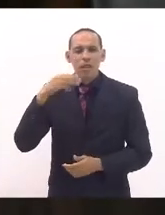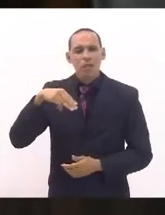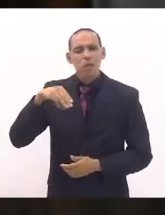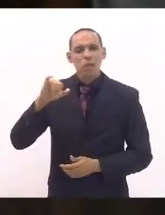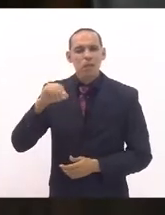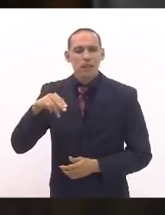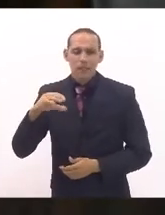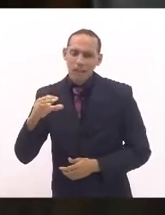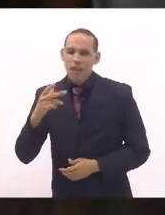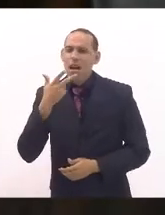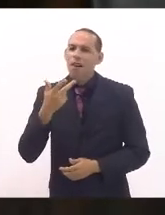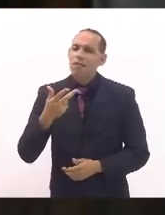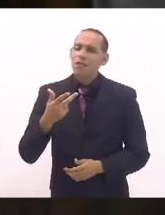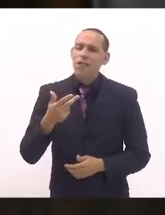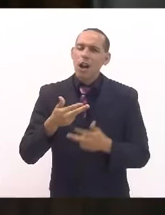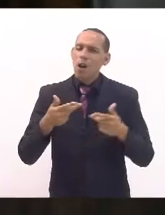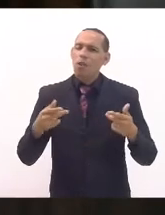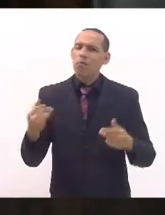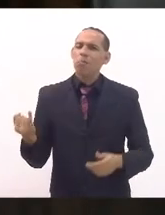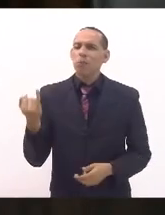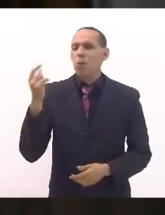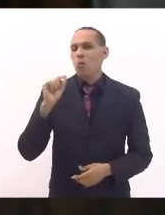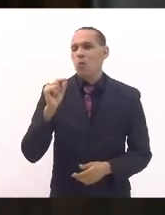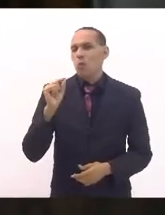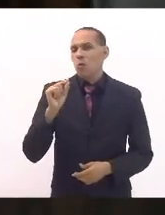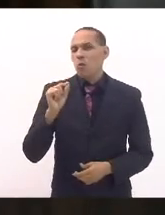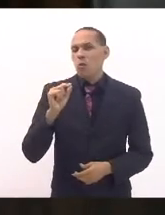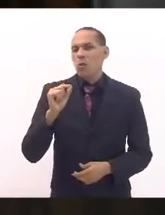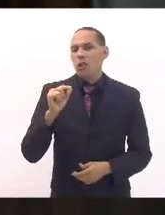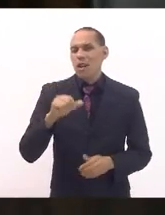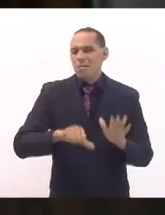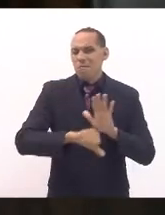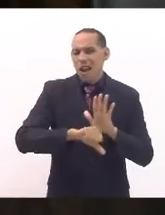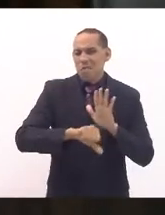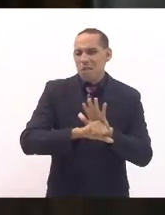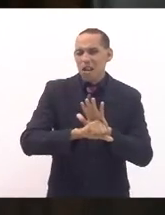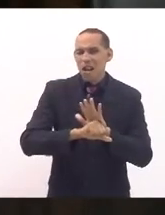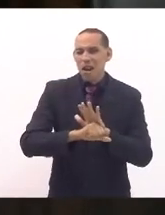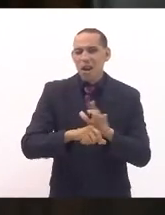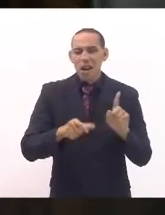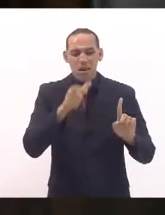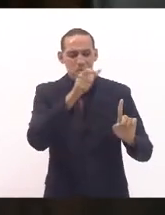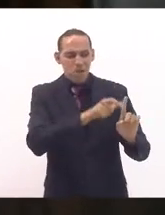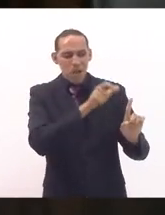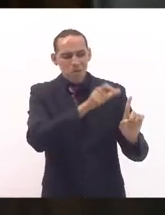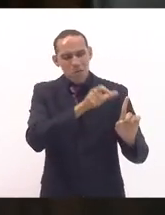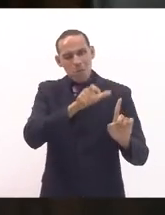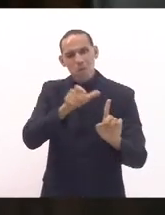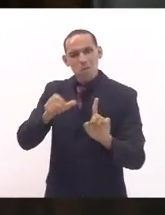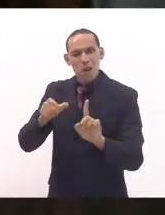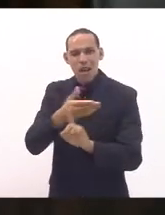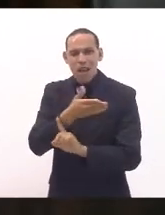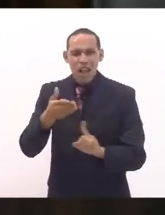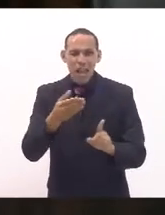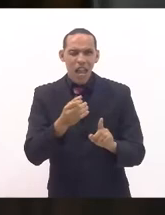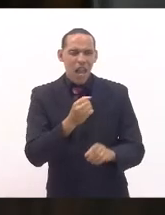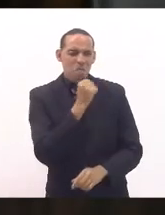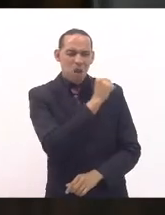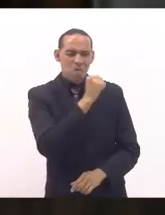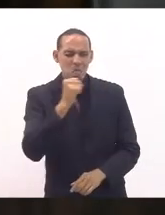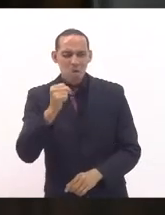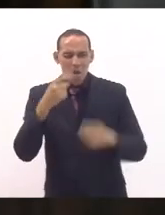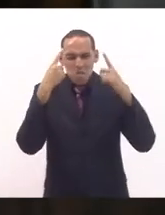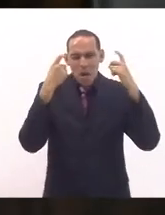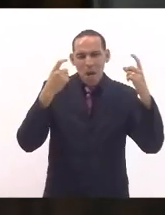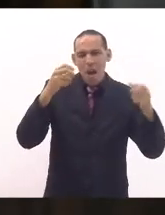trouxe um fato importante, que é a penalidade daqueles que cometem suas barbáries dentro dos estádios e